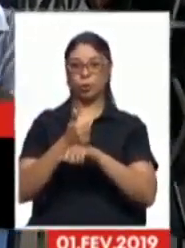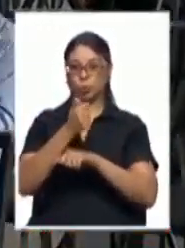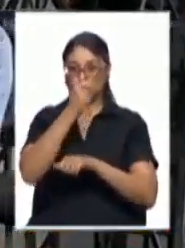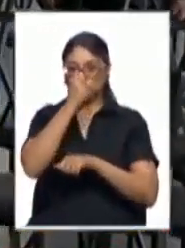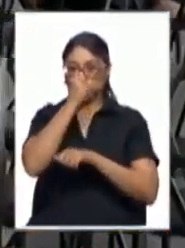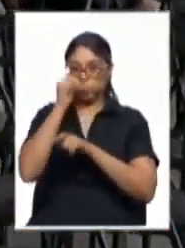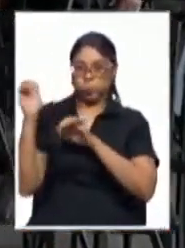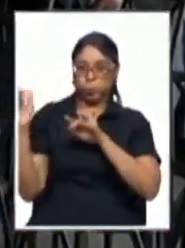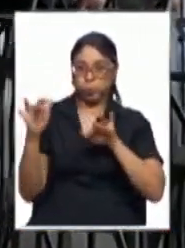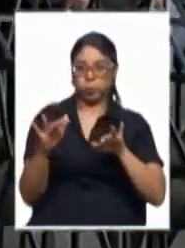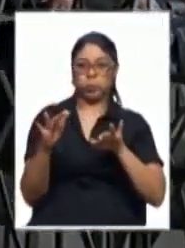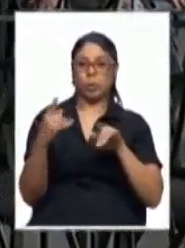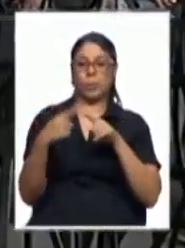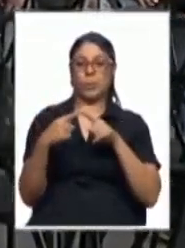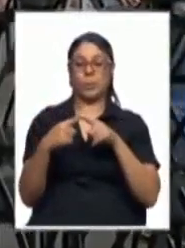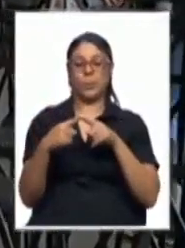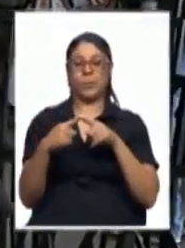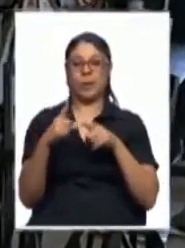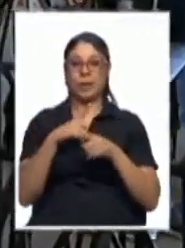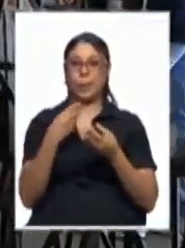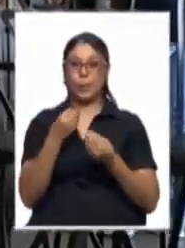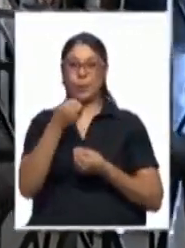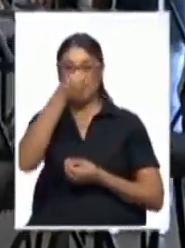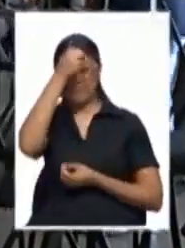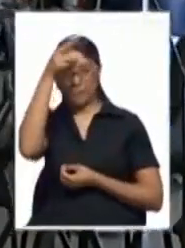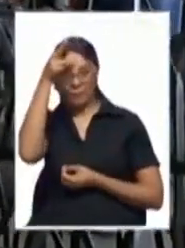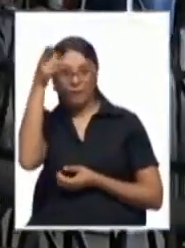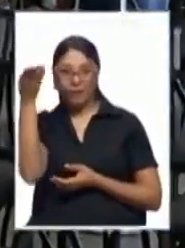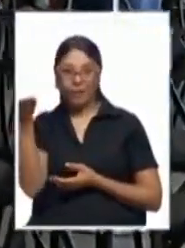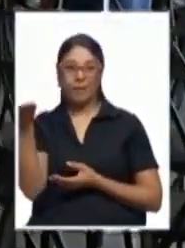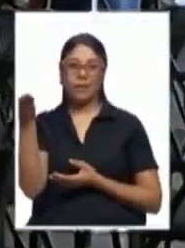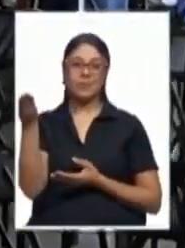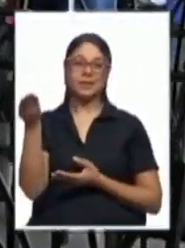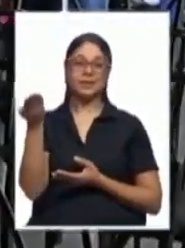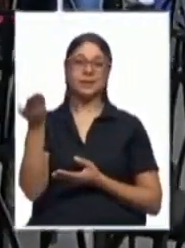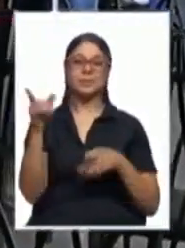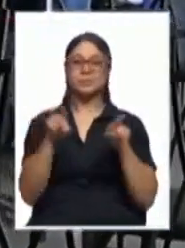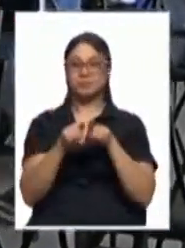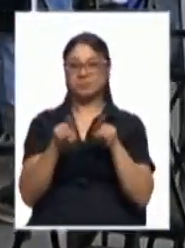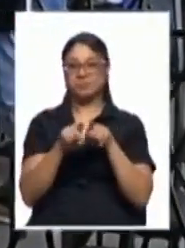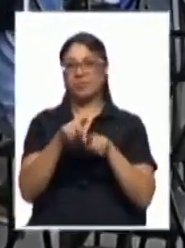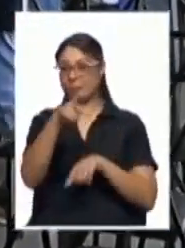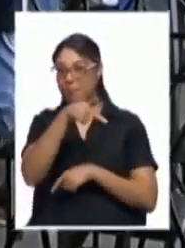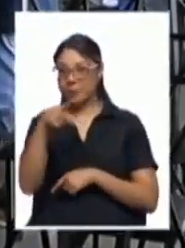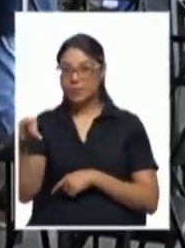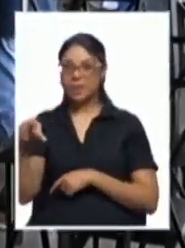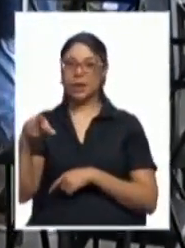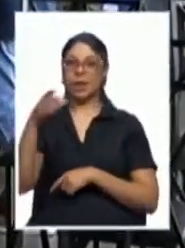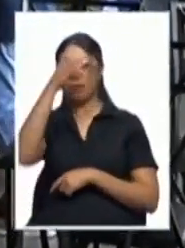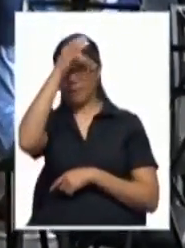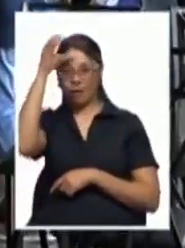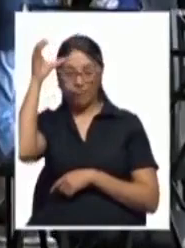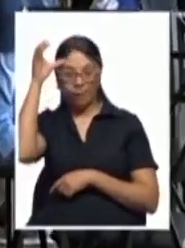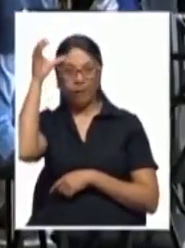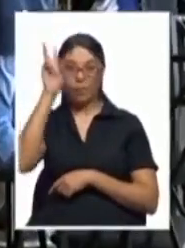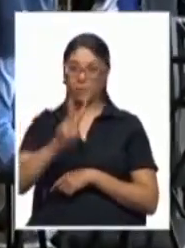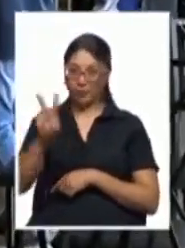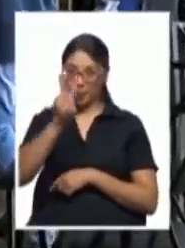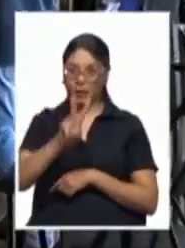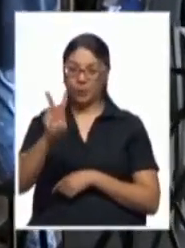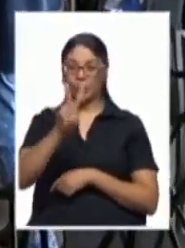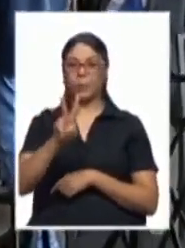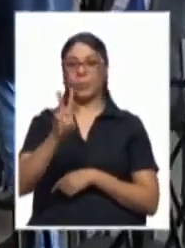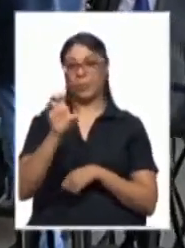prefeitos, o Thiago vai mostrar para a gente a imagem aqui, tem muitos prefeitos aqui ainda. Prefeitos e também presidentes de câmaras, de vereadores de todo o estado